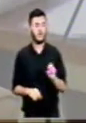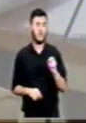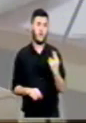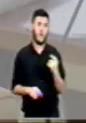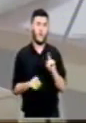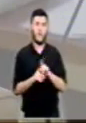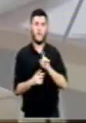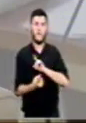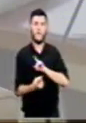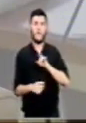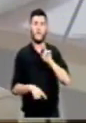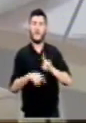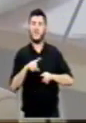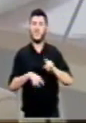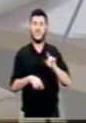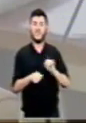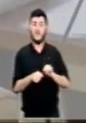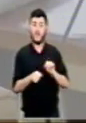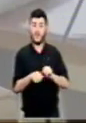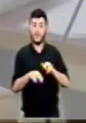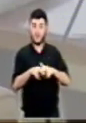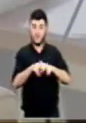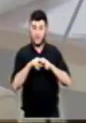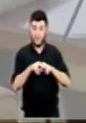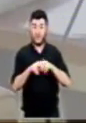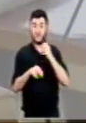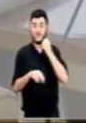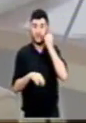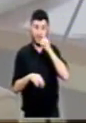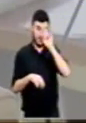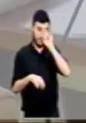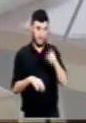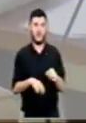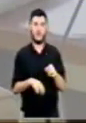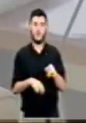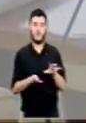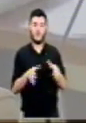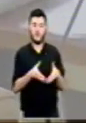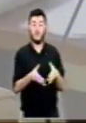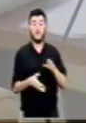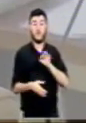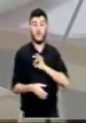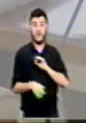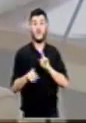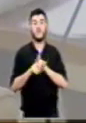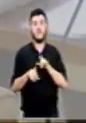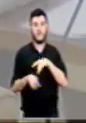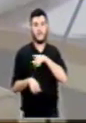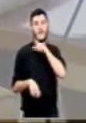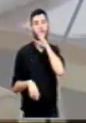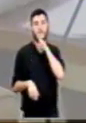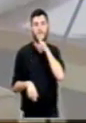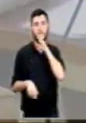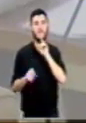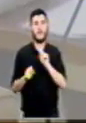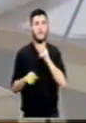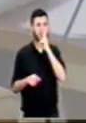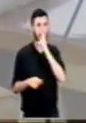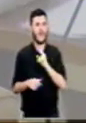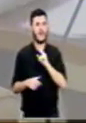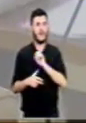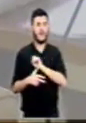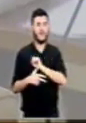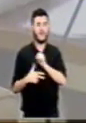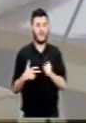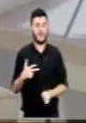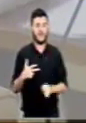sido realizados por determinação de parlamentares, reconheço a usurpação da competência do Supremo Tribunal Federal,